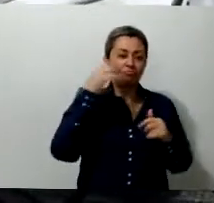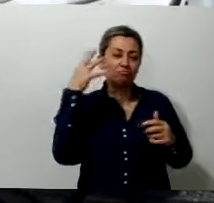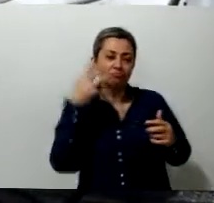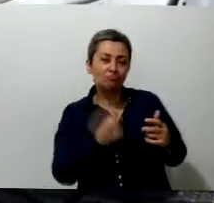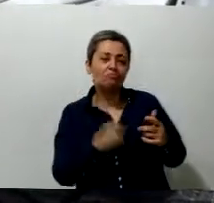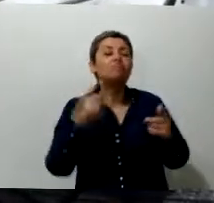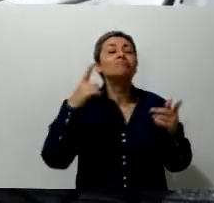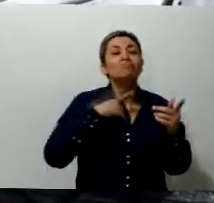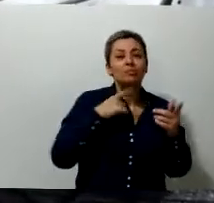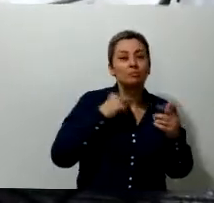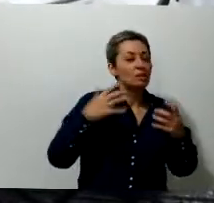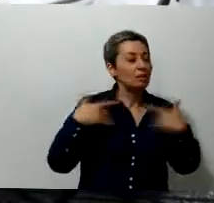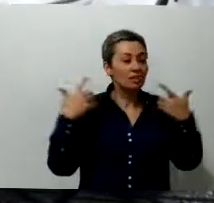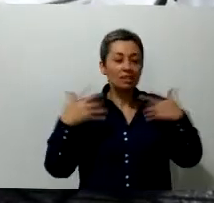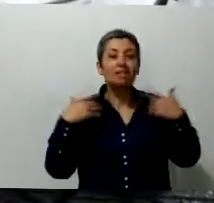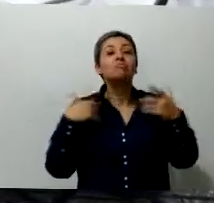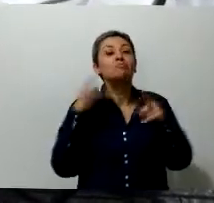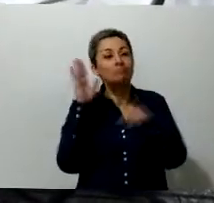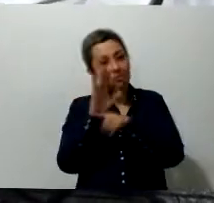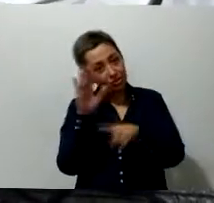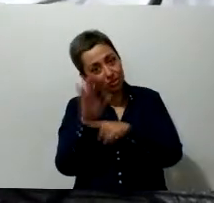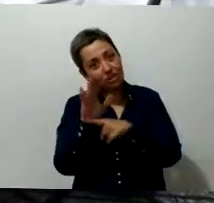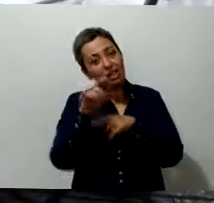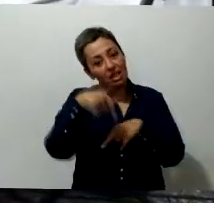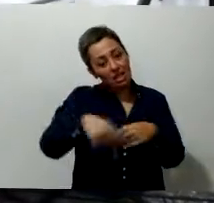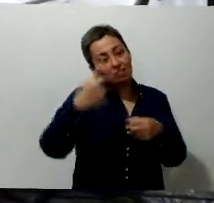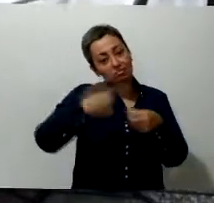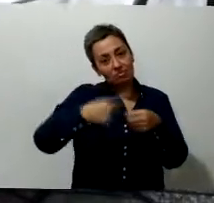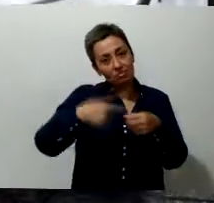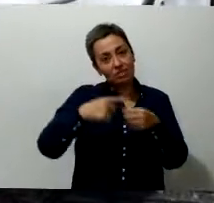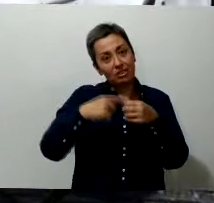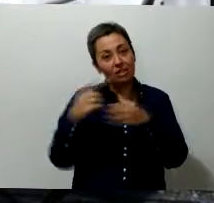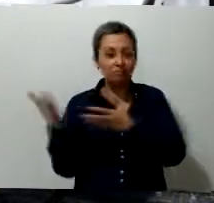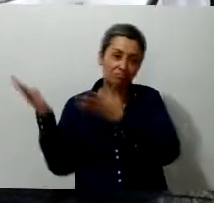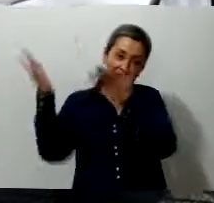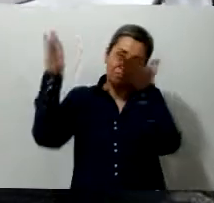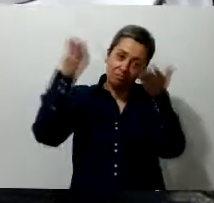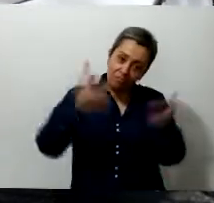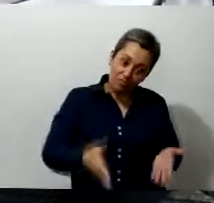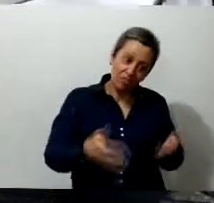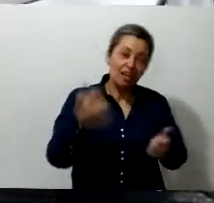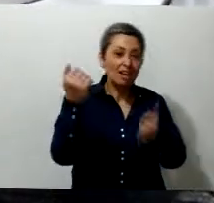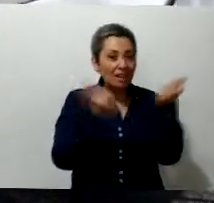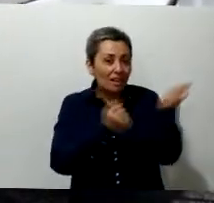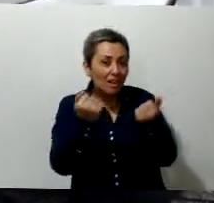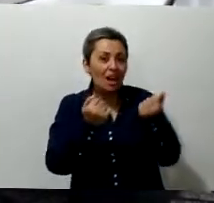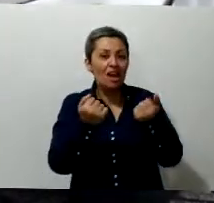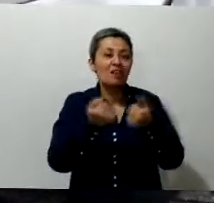muita alegria, e a gente ainda tem a chance de ajudar a galera aqui da cidade. Com certeza. Compareçam de carrinhos a